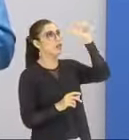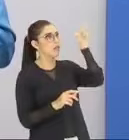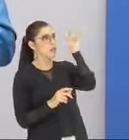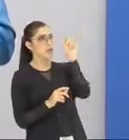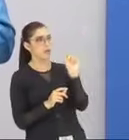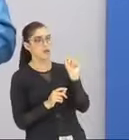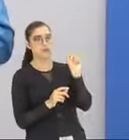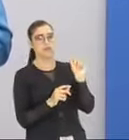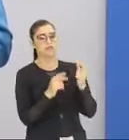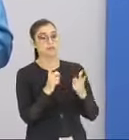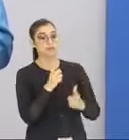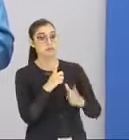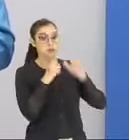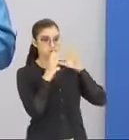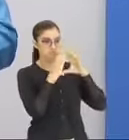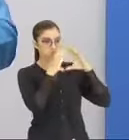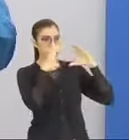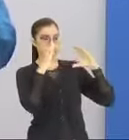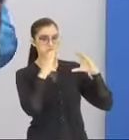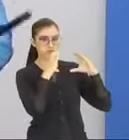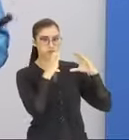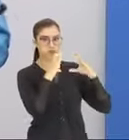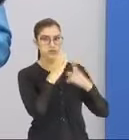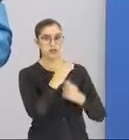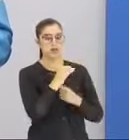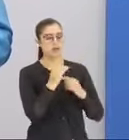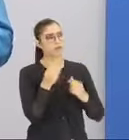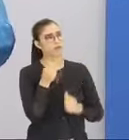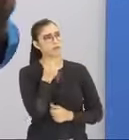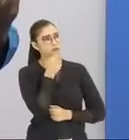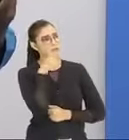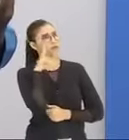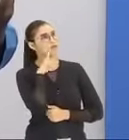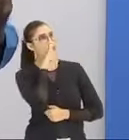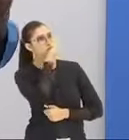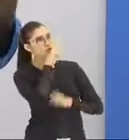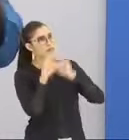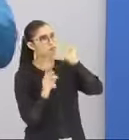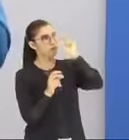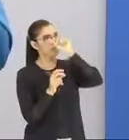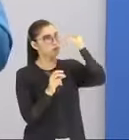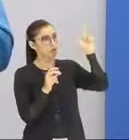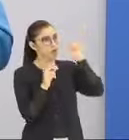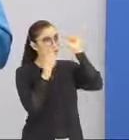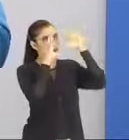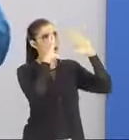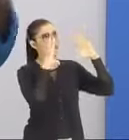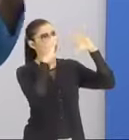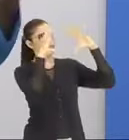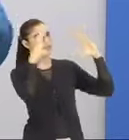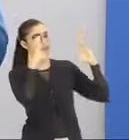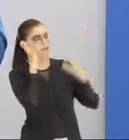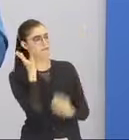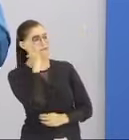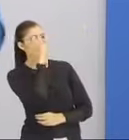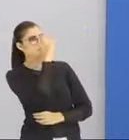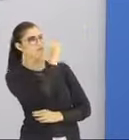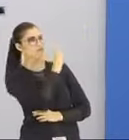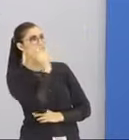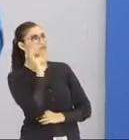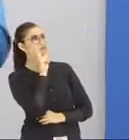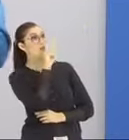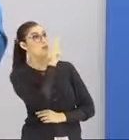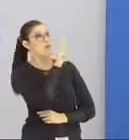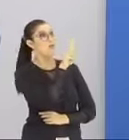depois. Ele olhou para a Lua e pelo fato de ela estar cheia e bonita, sem telescópio nenhum, ele olhou para a Lua e disse, olha, a